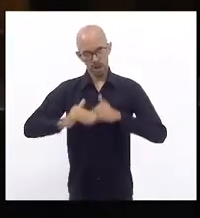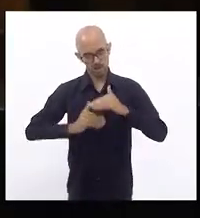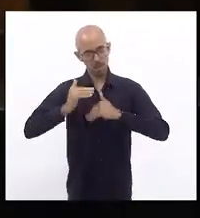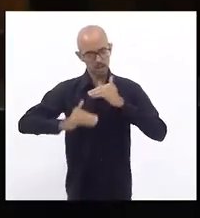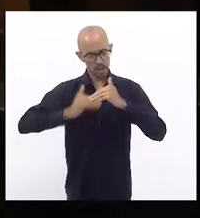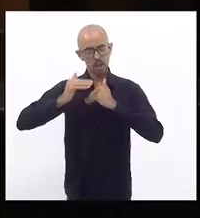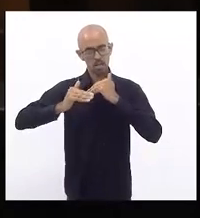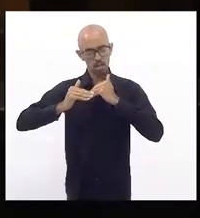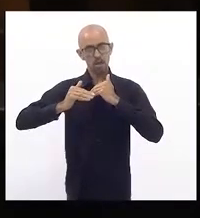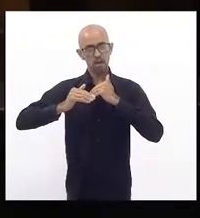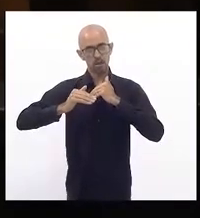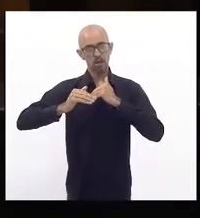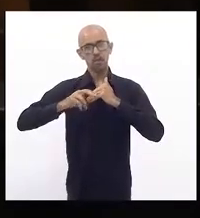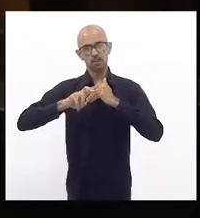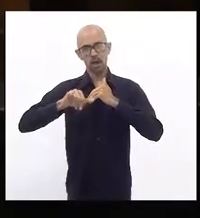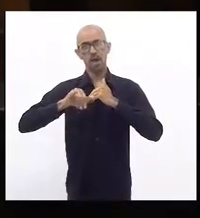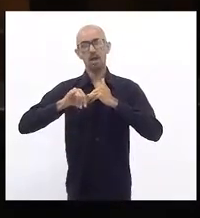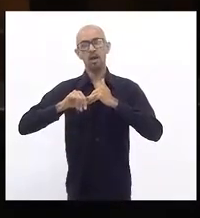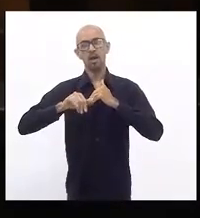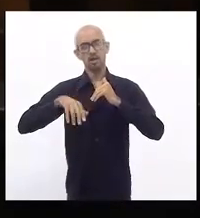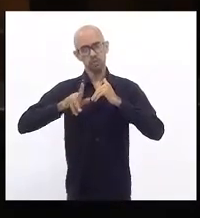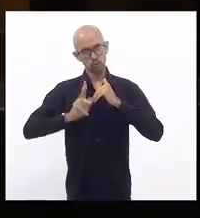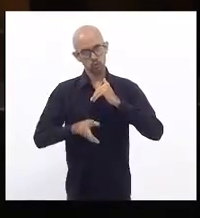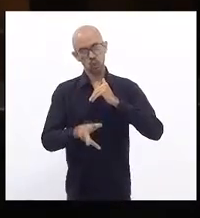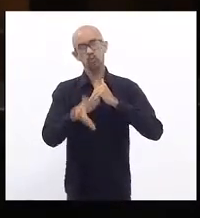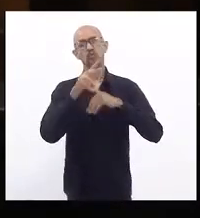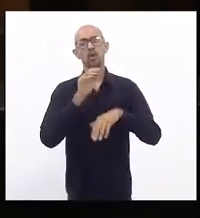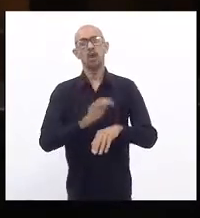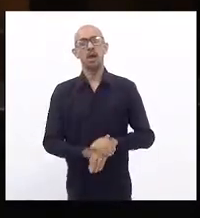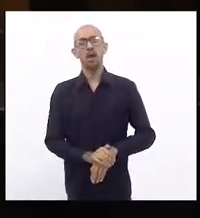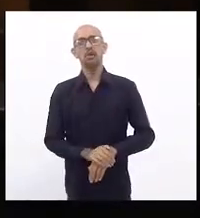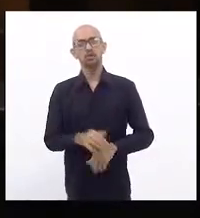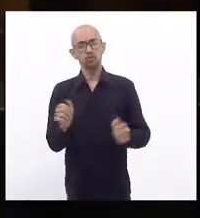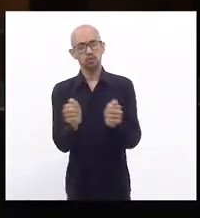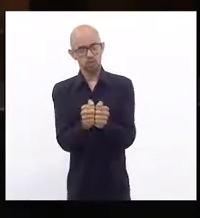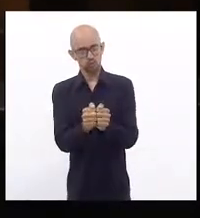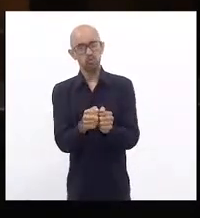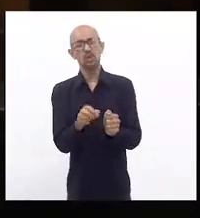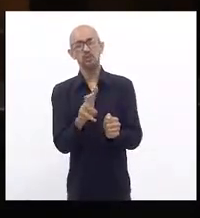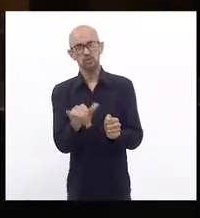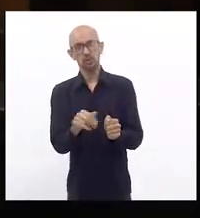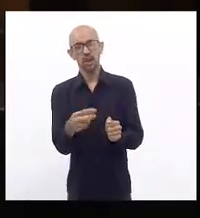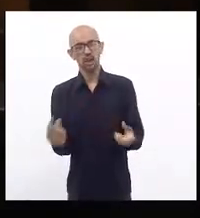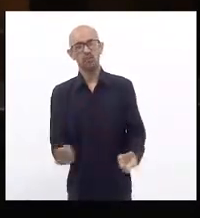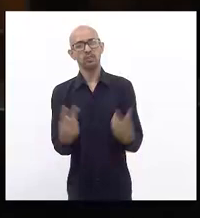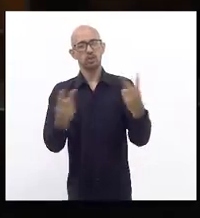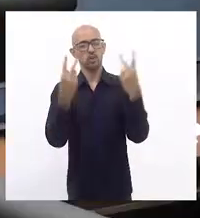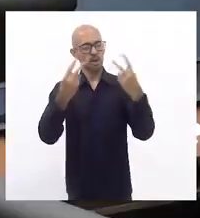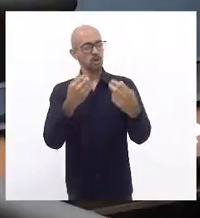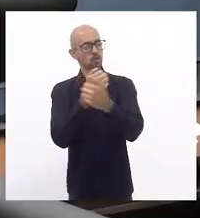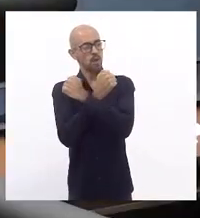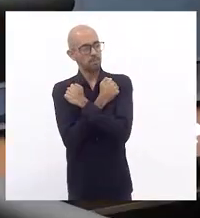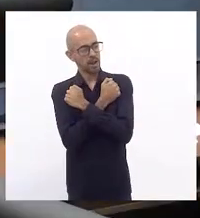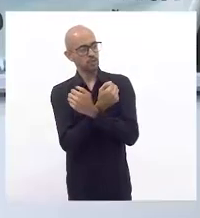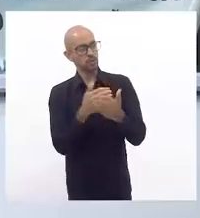grande. E pode ficar certo. Juntos venceremos. Um abraço para vocês.